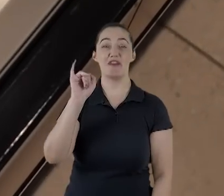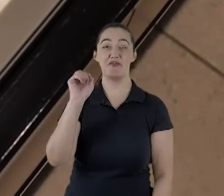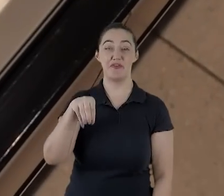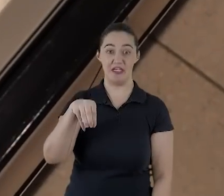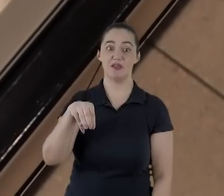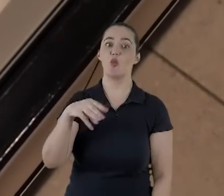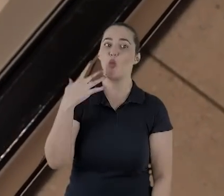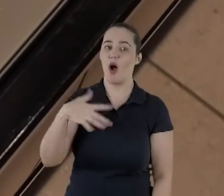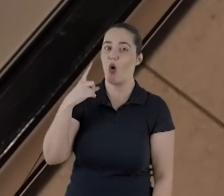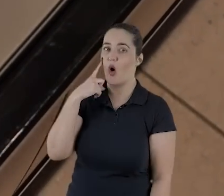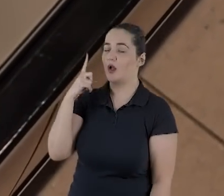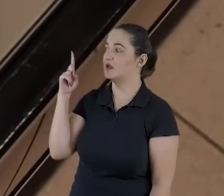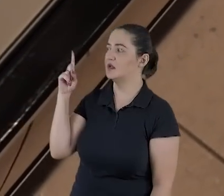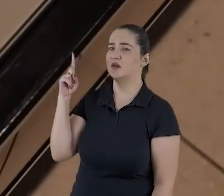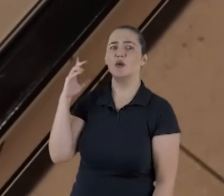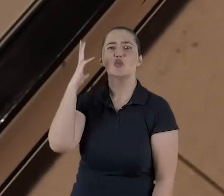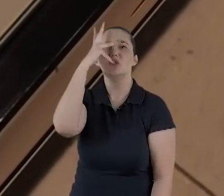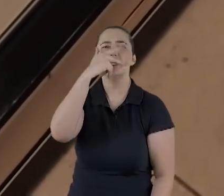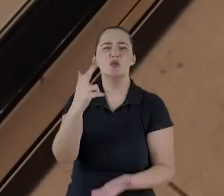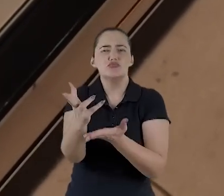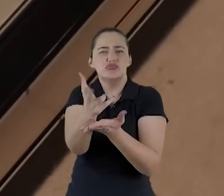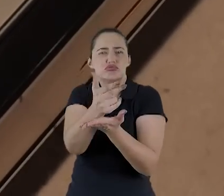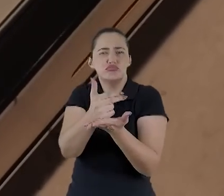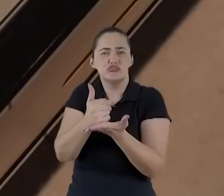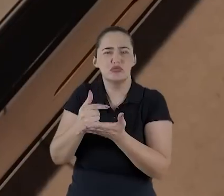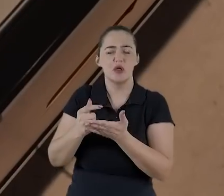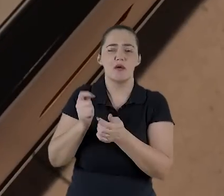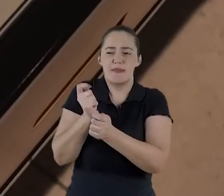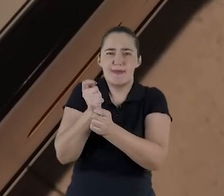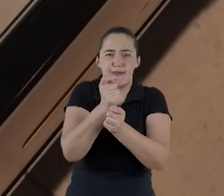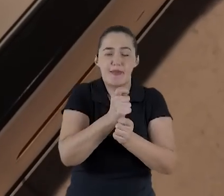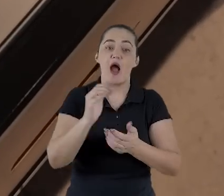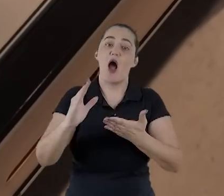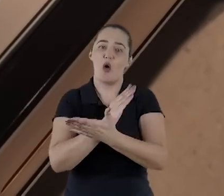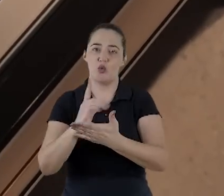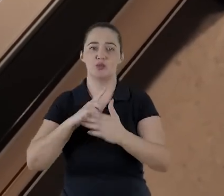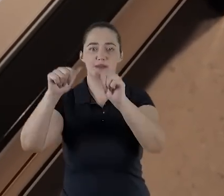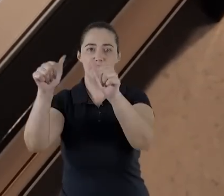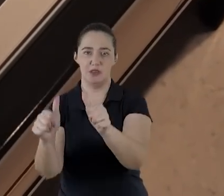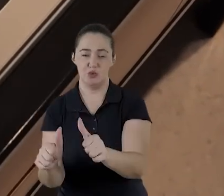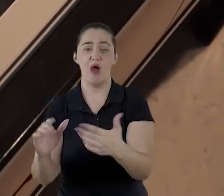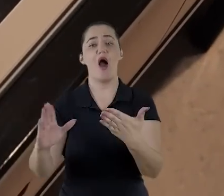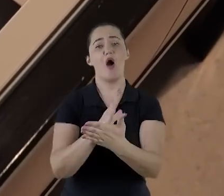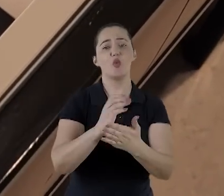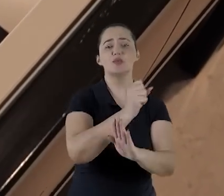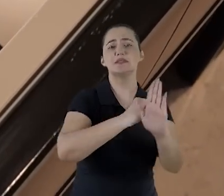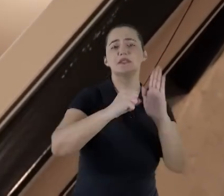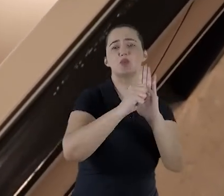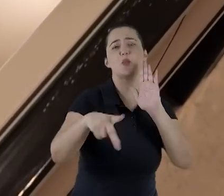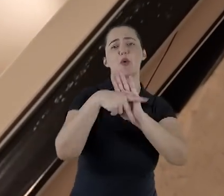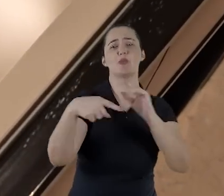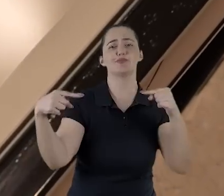muito bem trabalhadas, com detalhes artísticos muito significativos. Alguns deles trazem ídolos pagãos ou símbolos